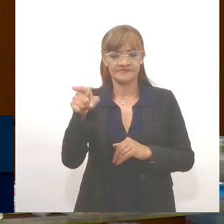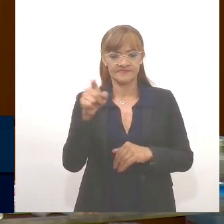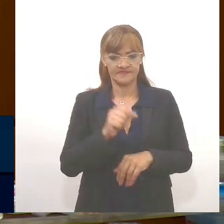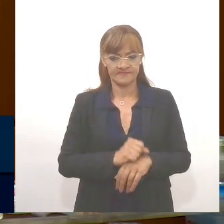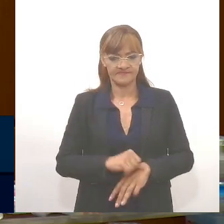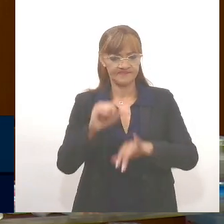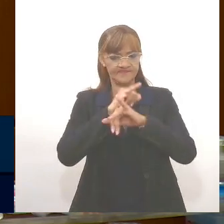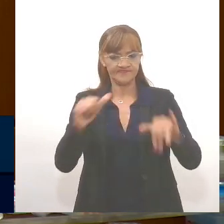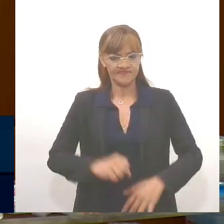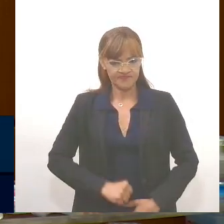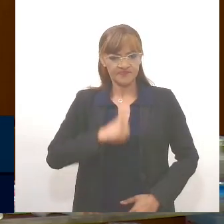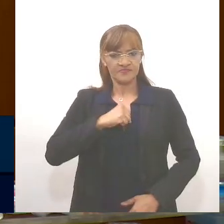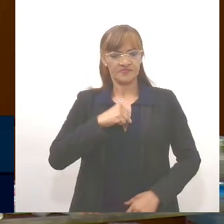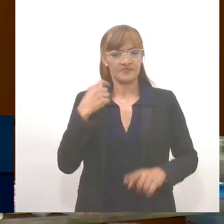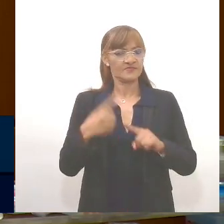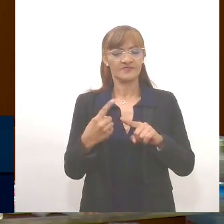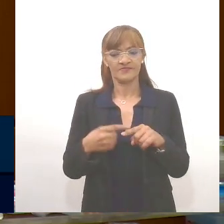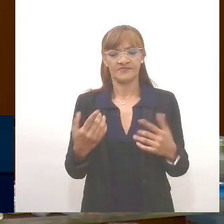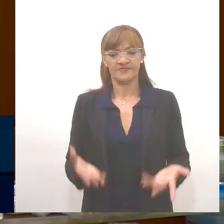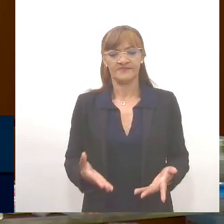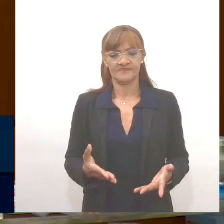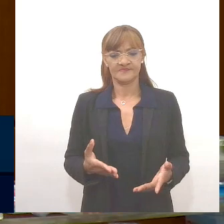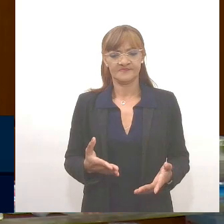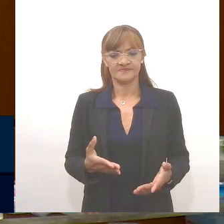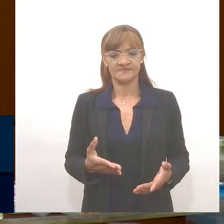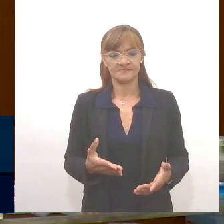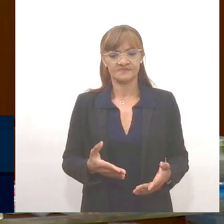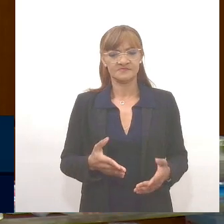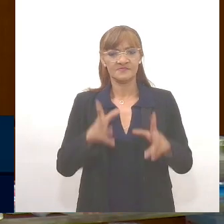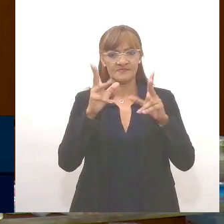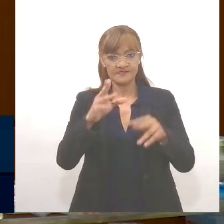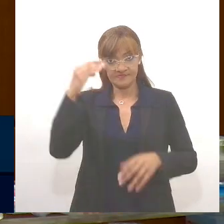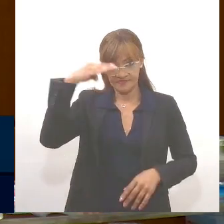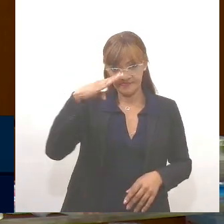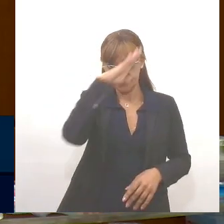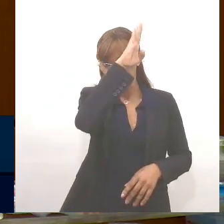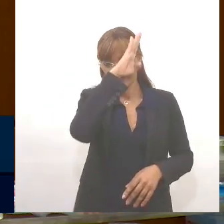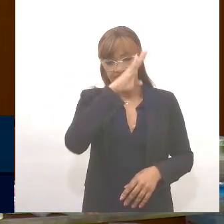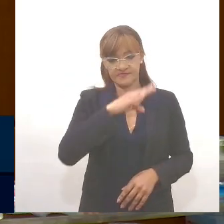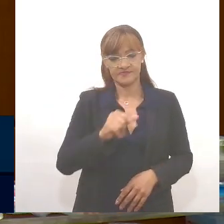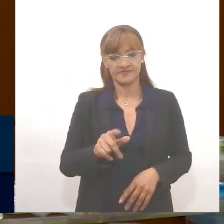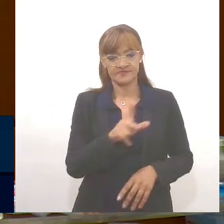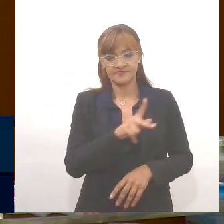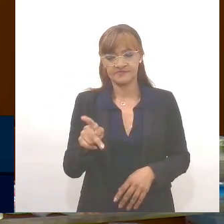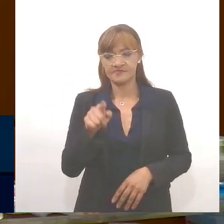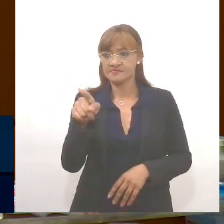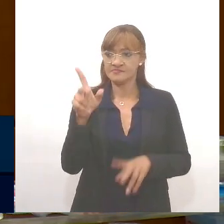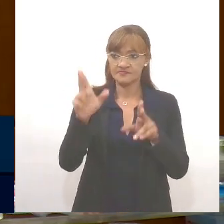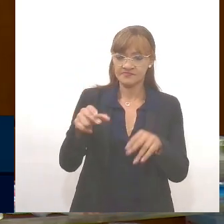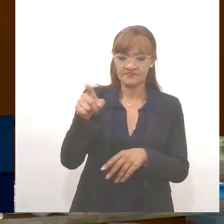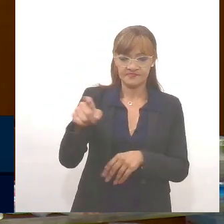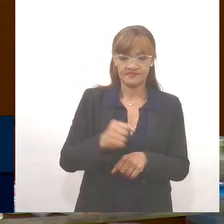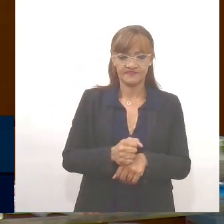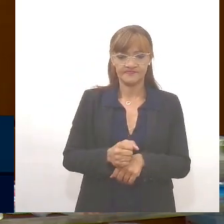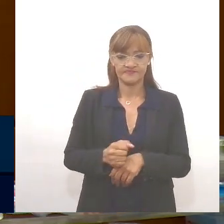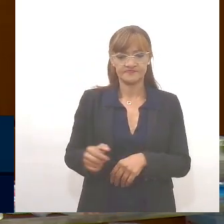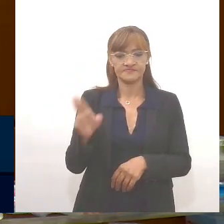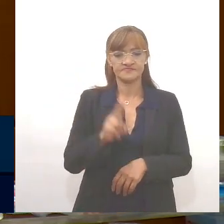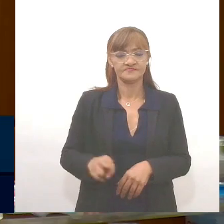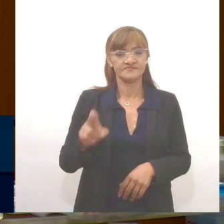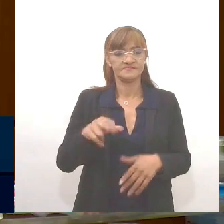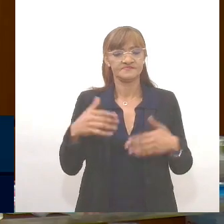infelizmente são discursos bolsonaristas Presidente eh que ele se utiliza do sensacionalismo para da